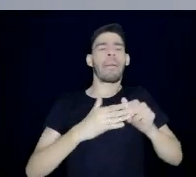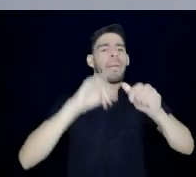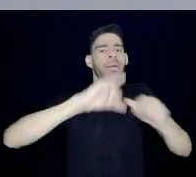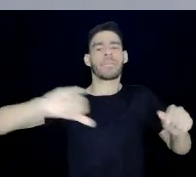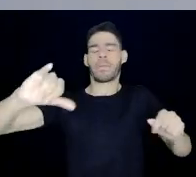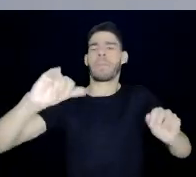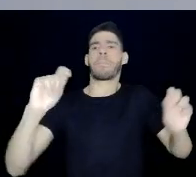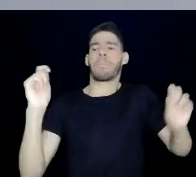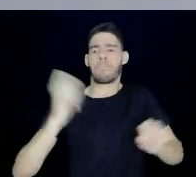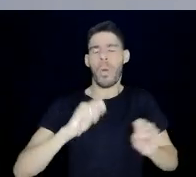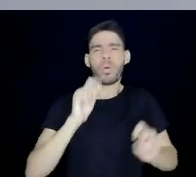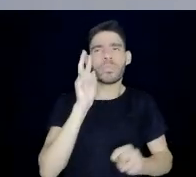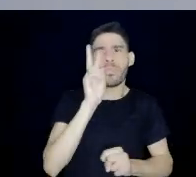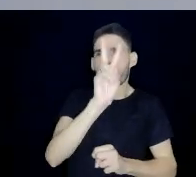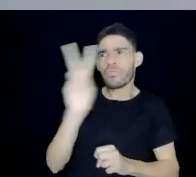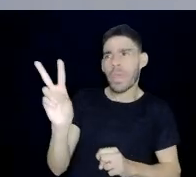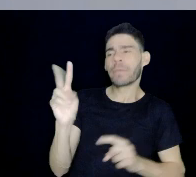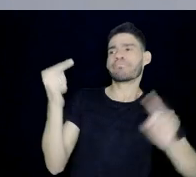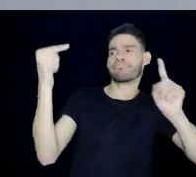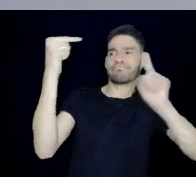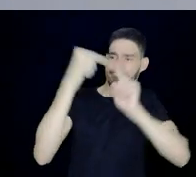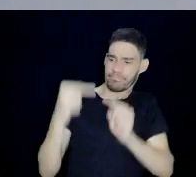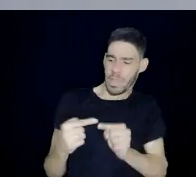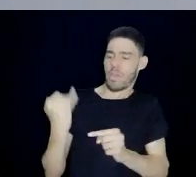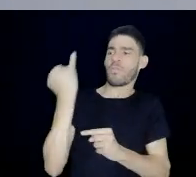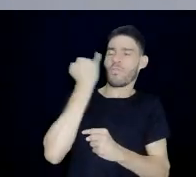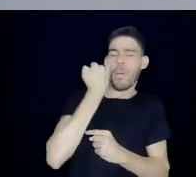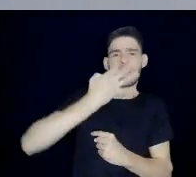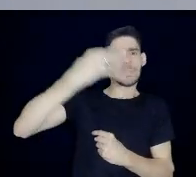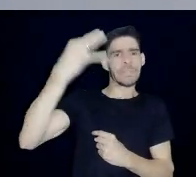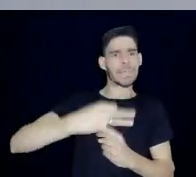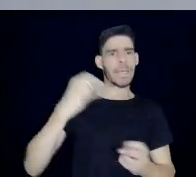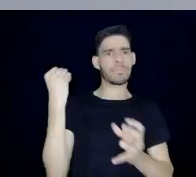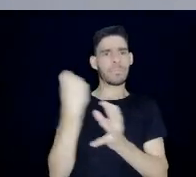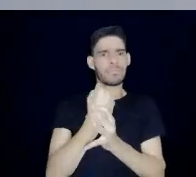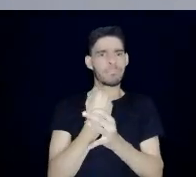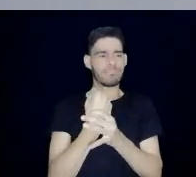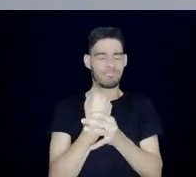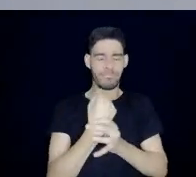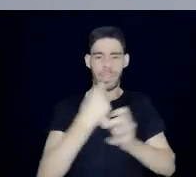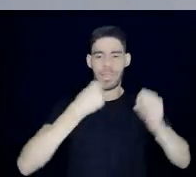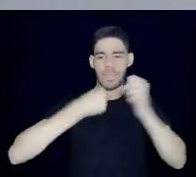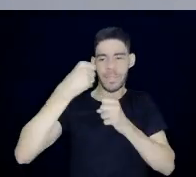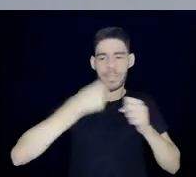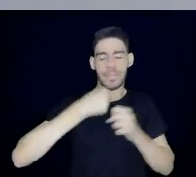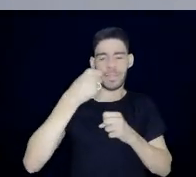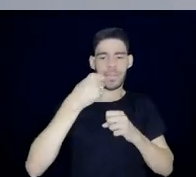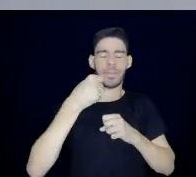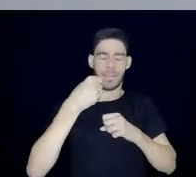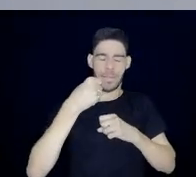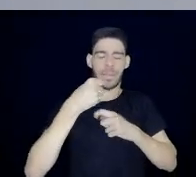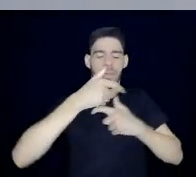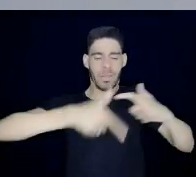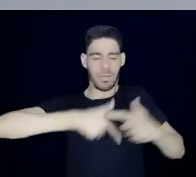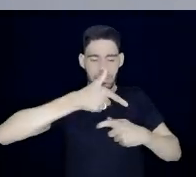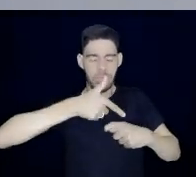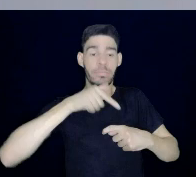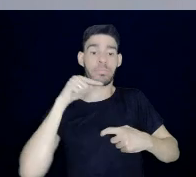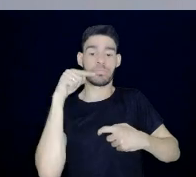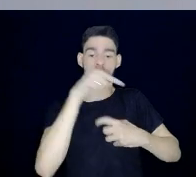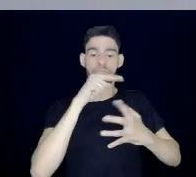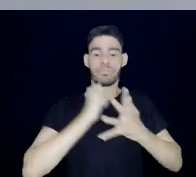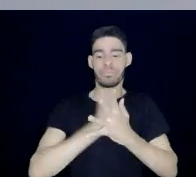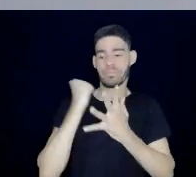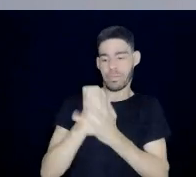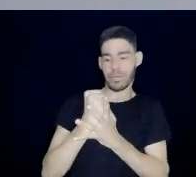campanha, pudesse certificar a respeito da lisura, não é, da empresa ou do prestador de serviço que estava